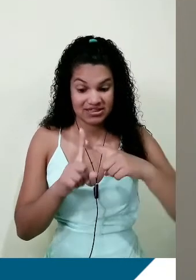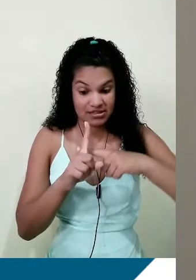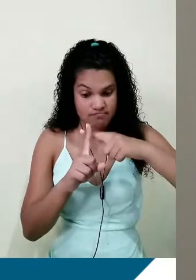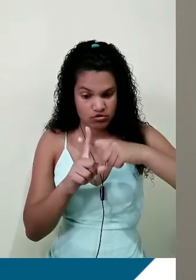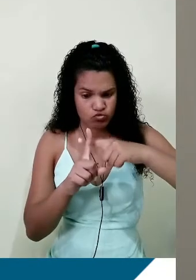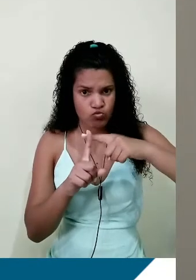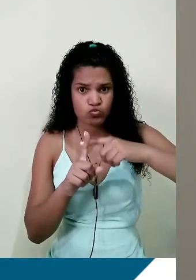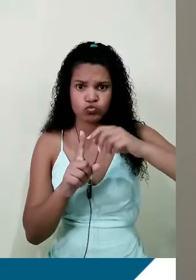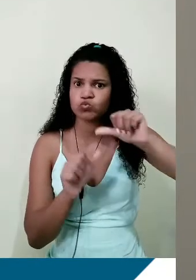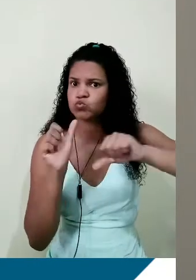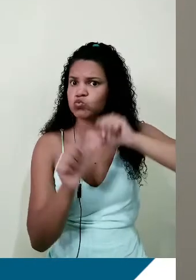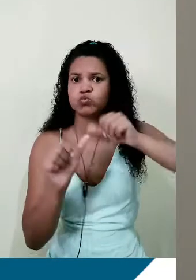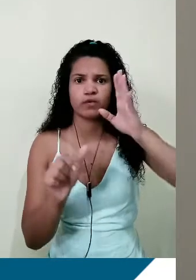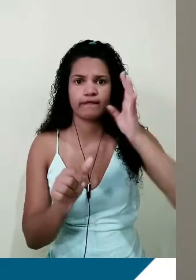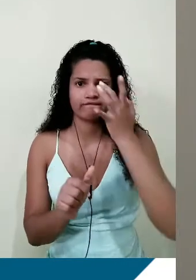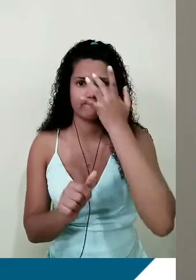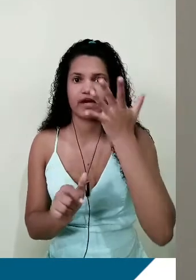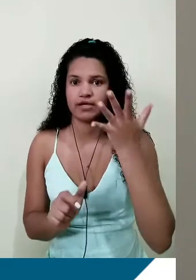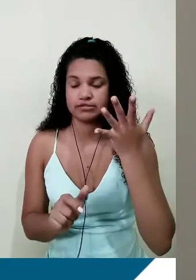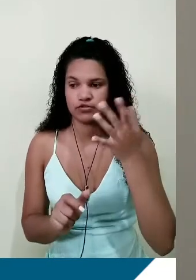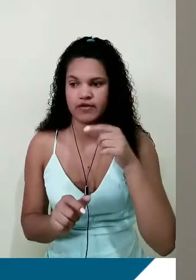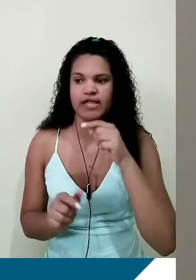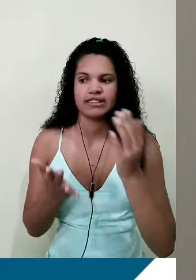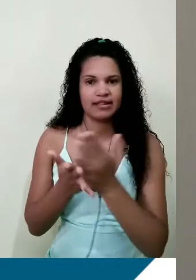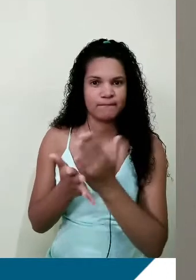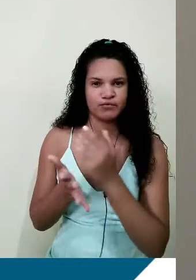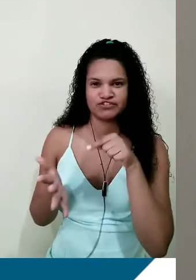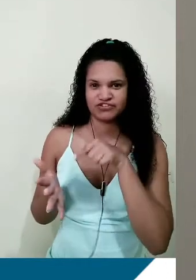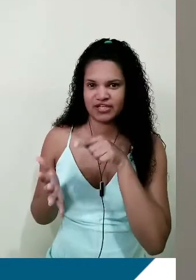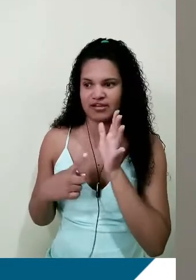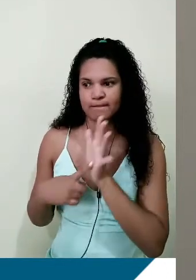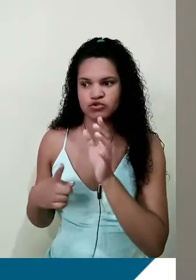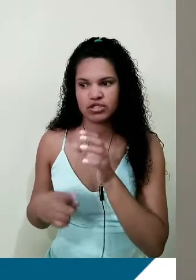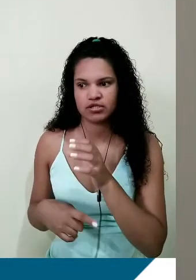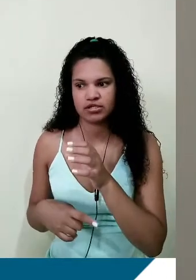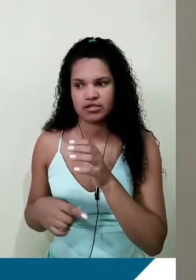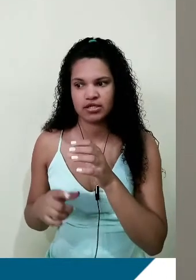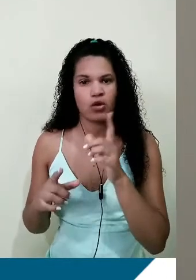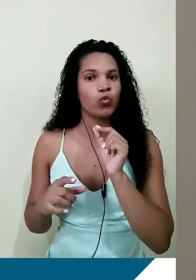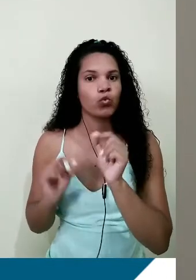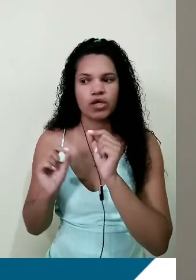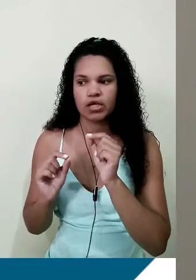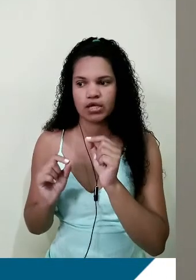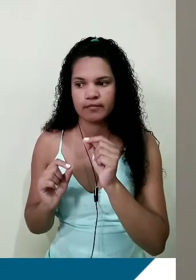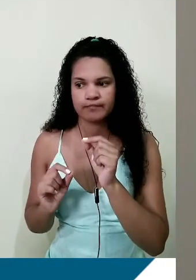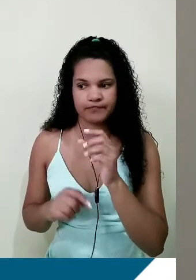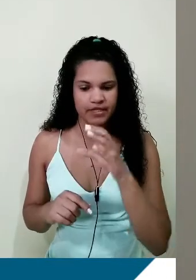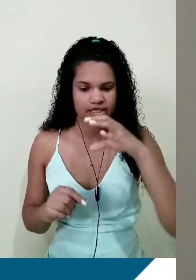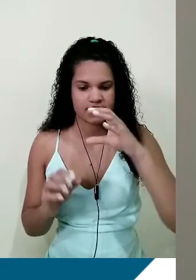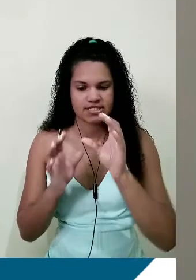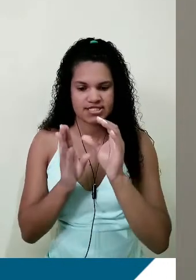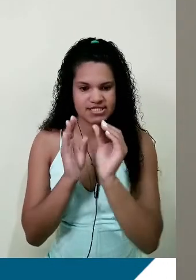temperatura, que aí na apostila de vocês está indicado com a letra θ, que é uma letra grega. Então, quanto maior